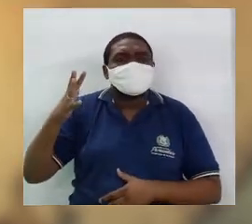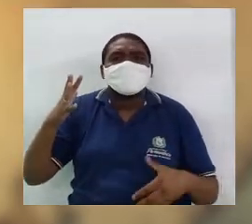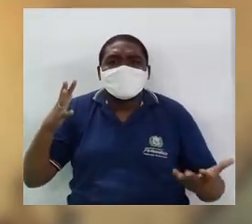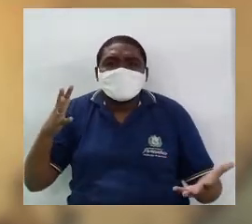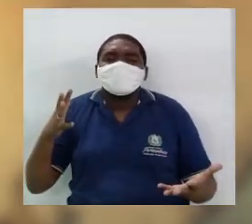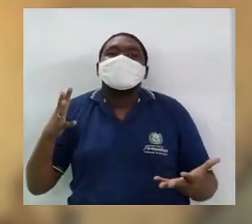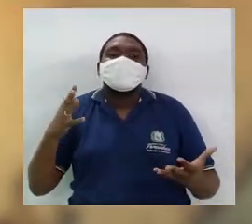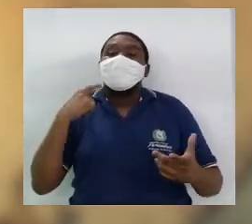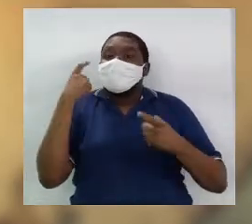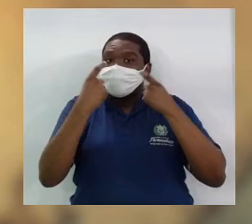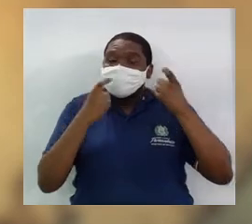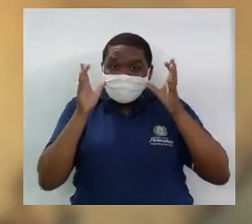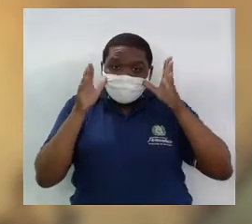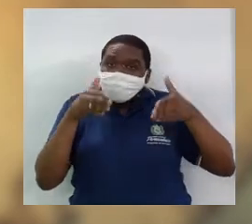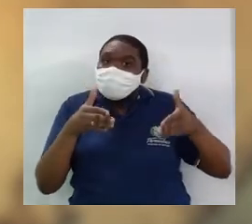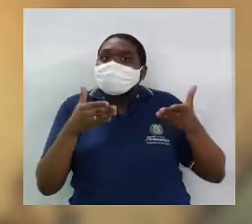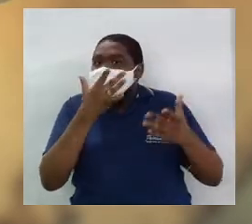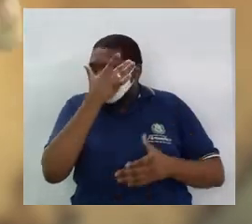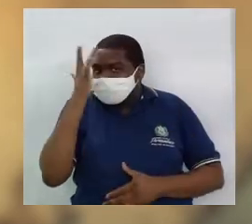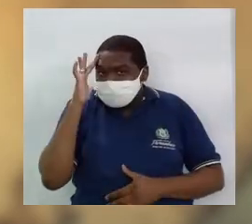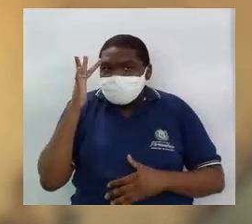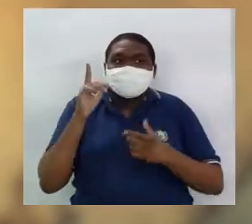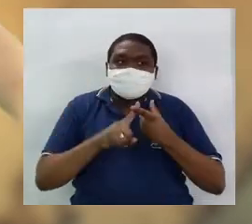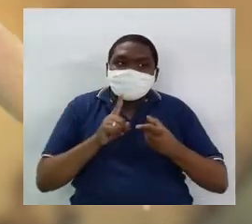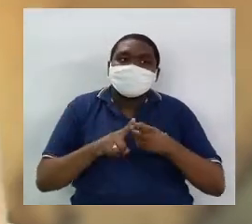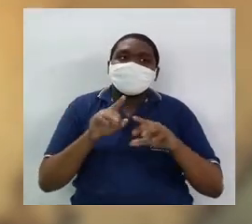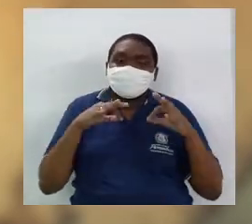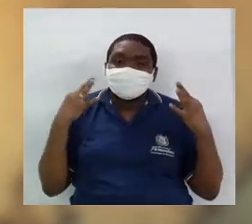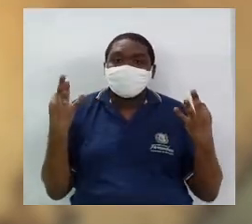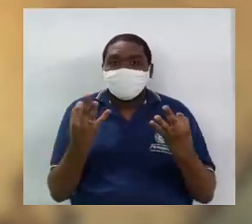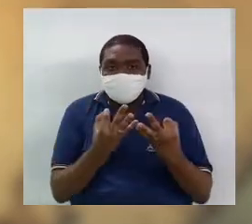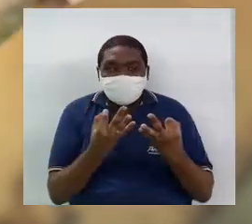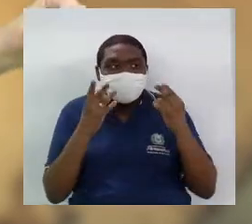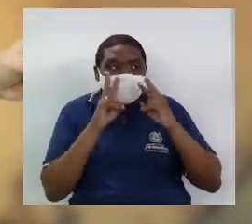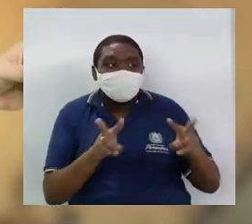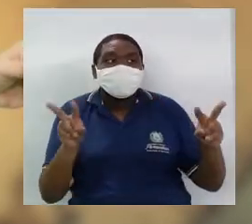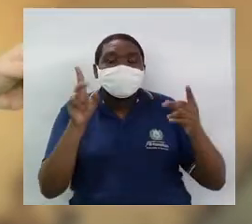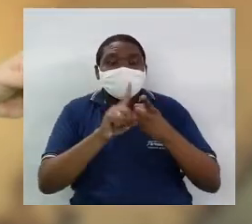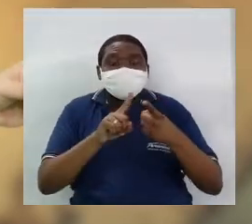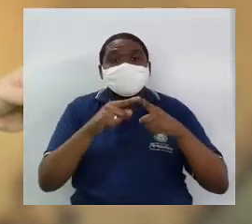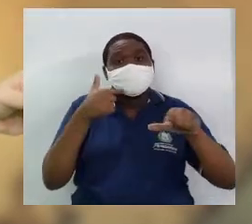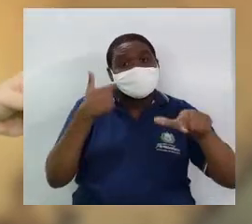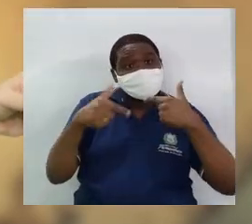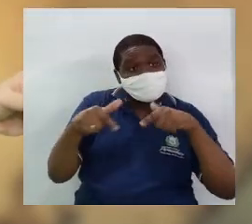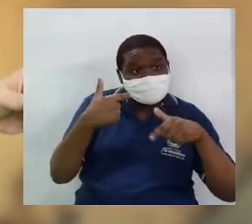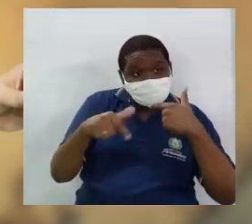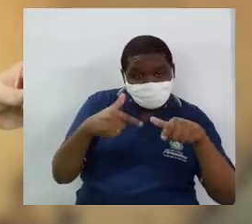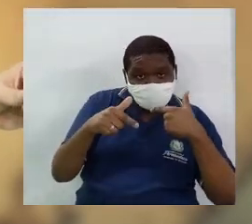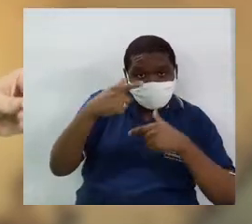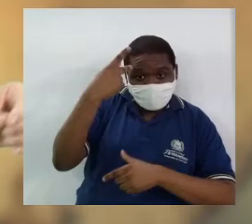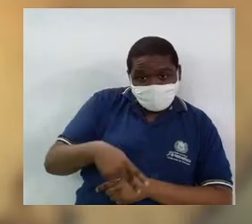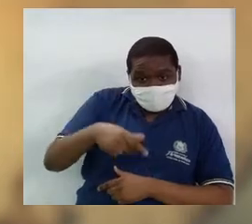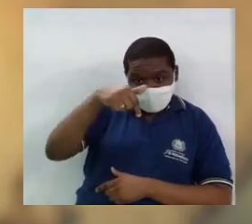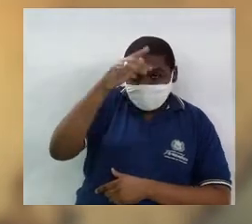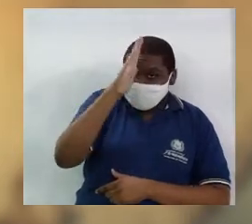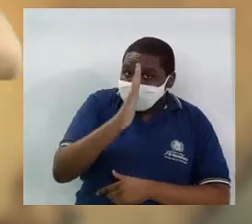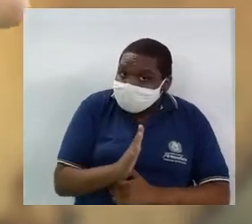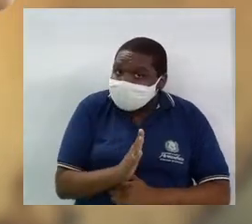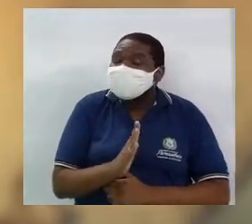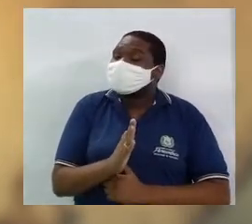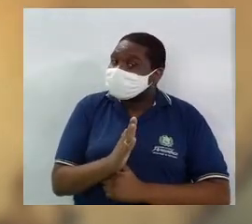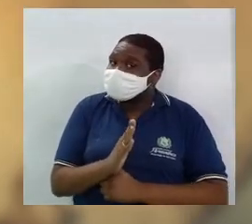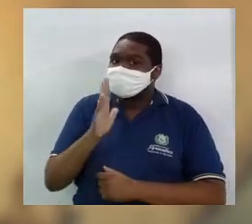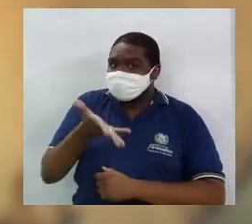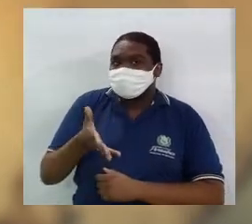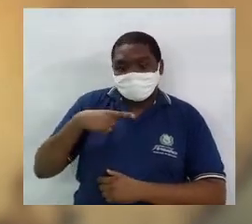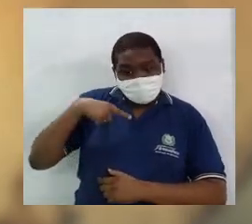altruísta, preocupada com o outro, com a família. Vimos o que? A sua atuação no Brasil, reconhecida